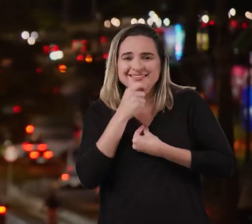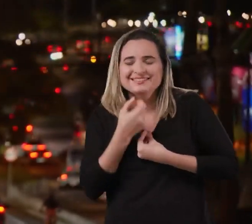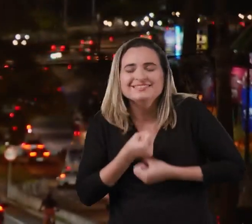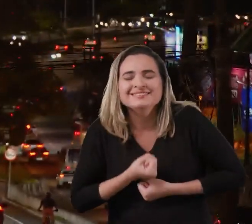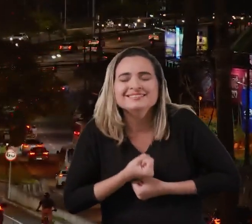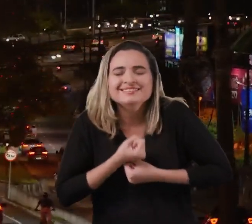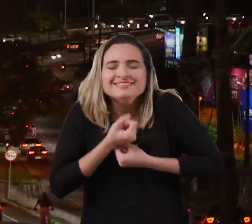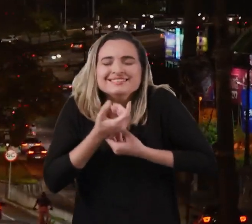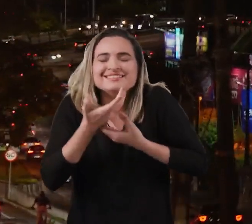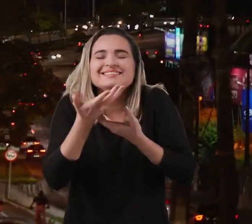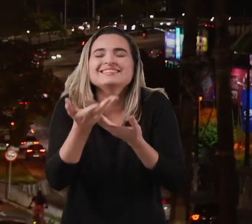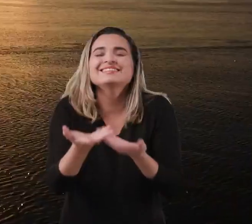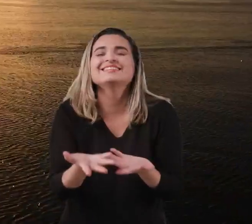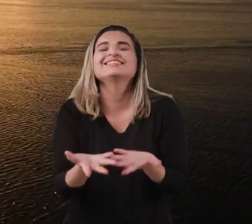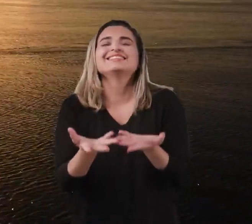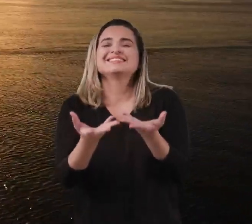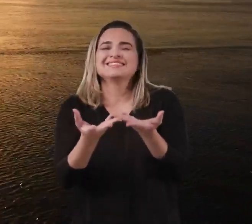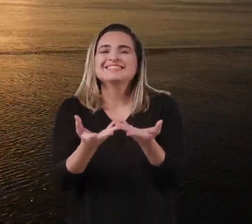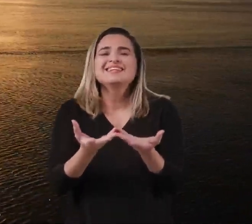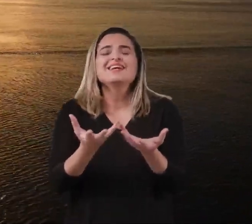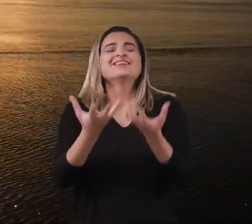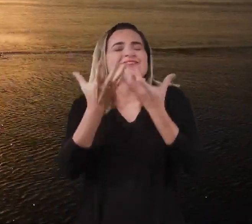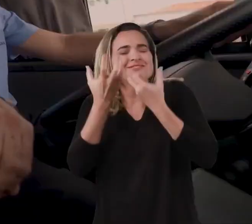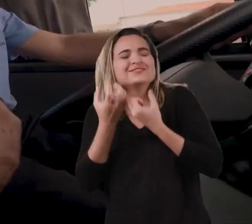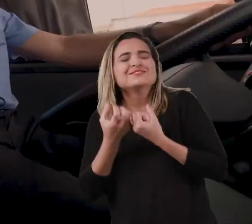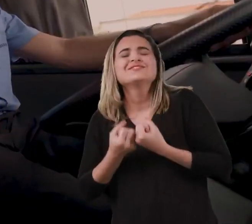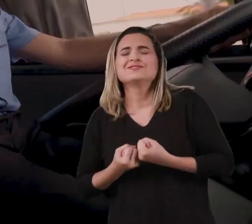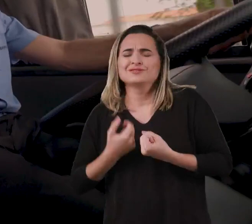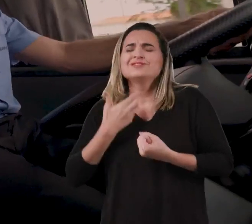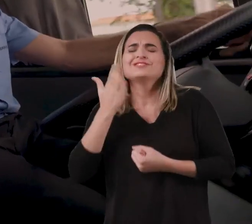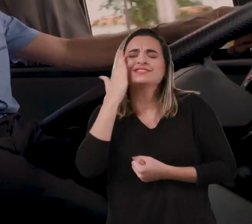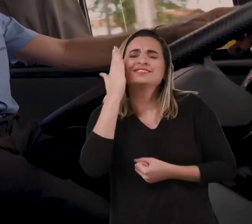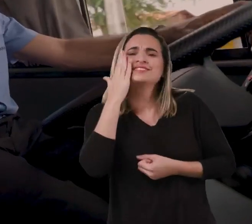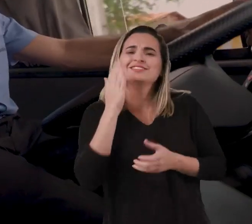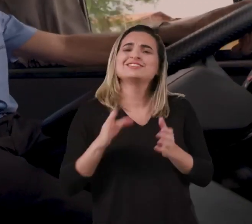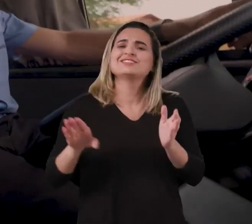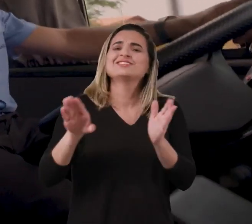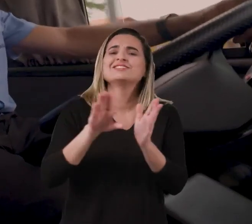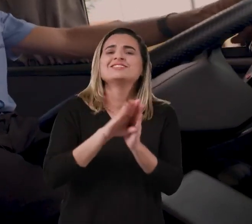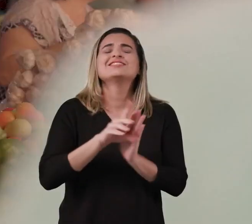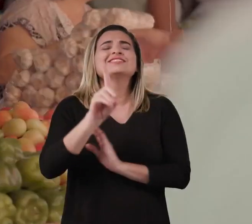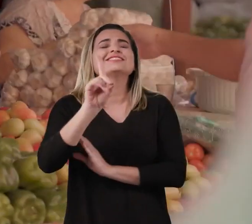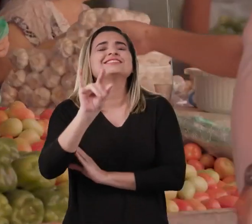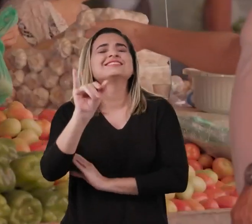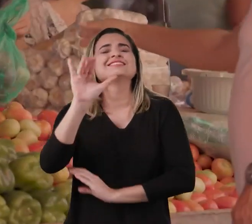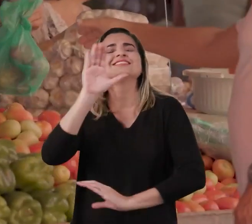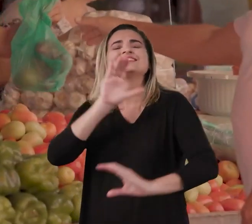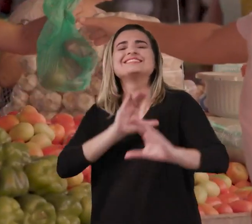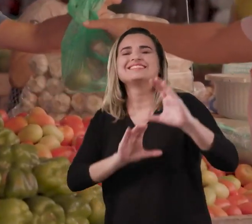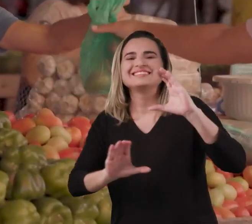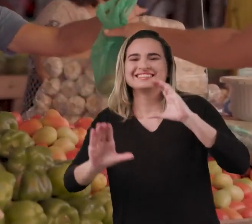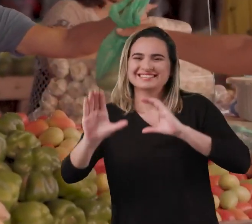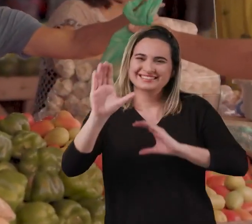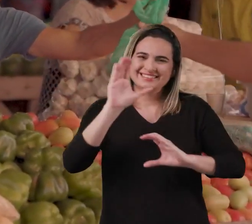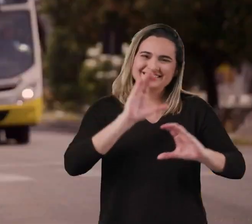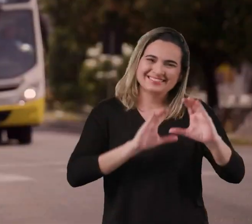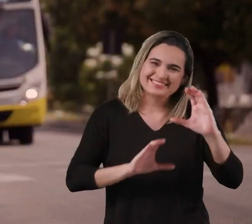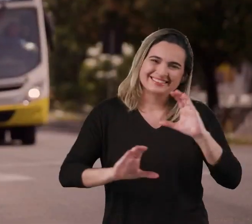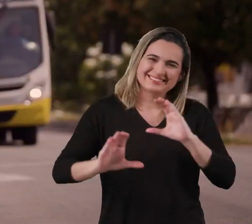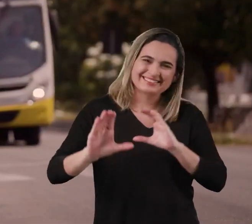e o muito que ainda dá. Sei que chegou o dia de